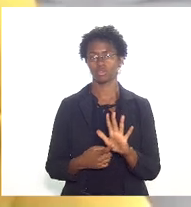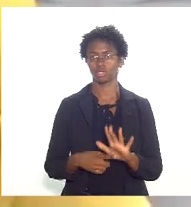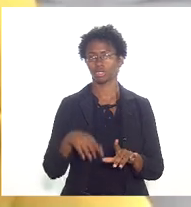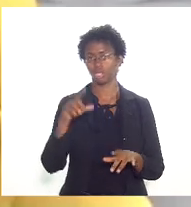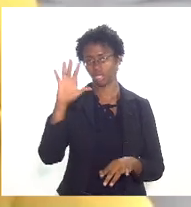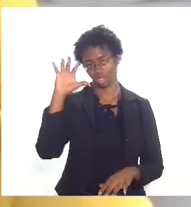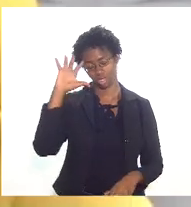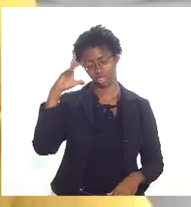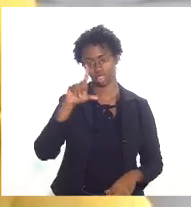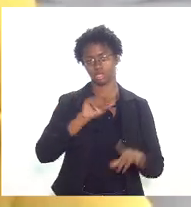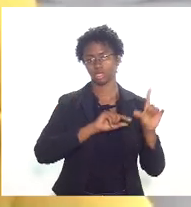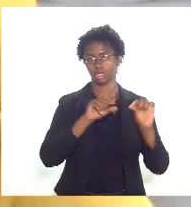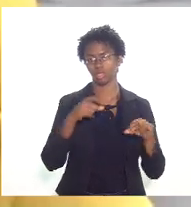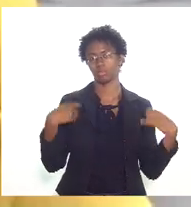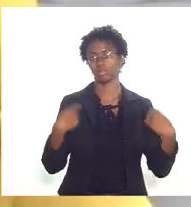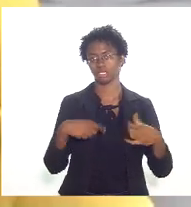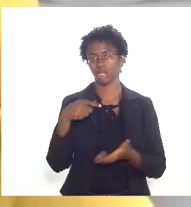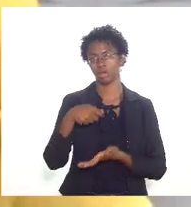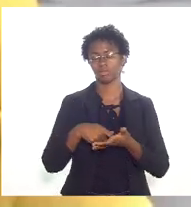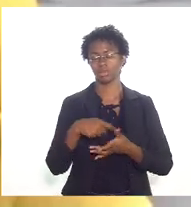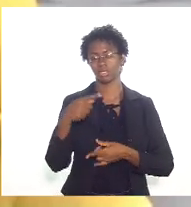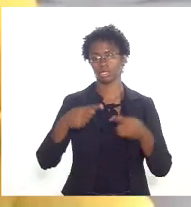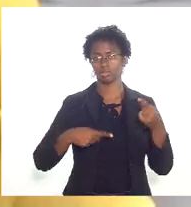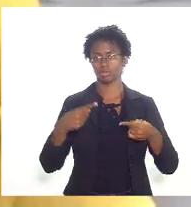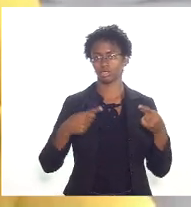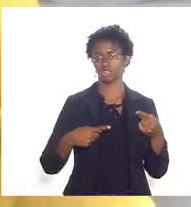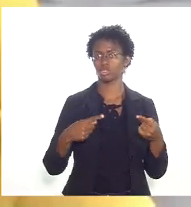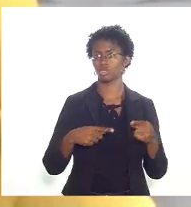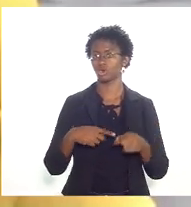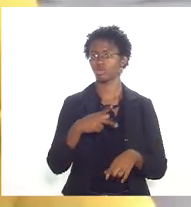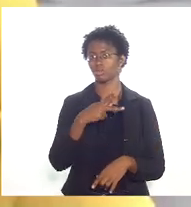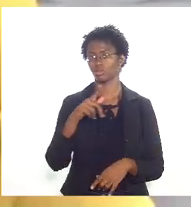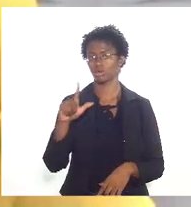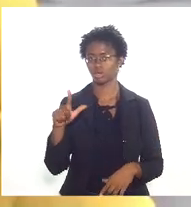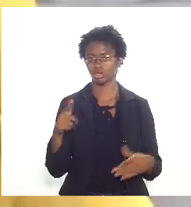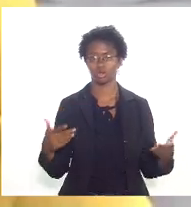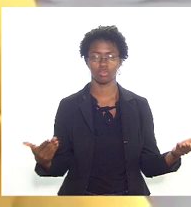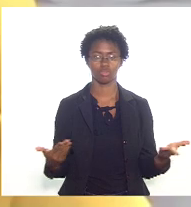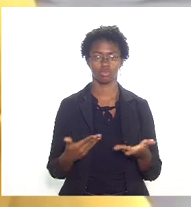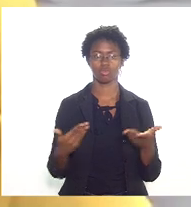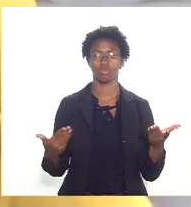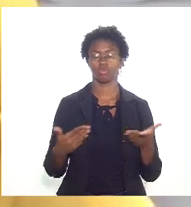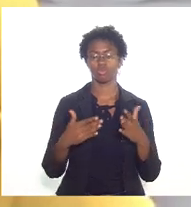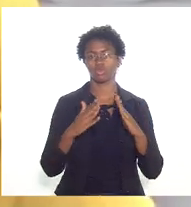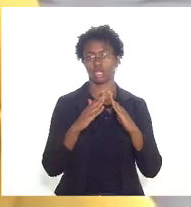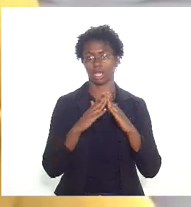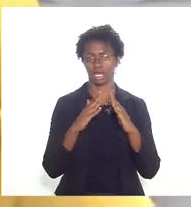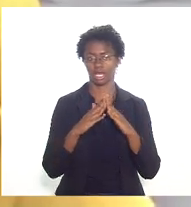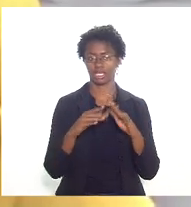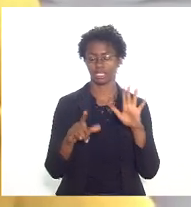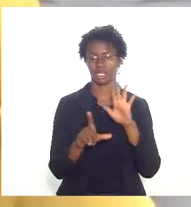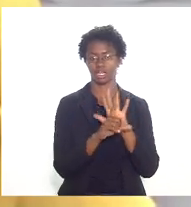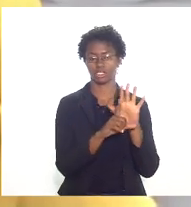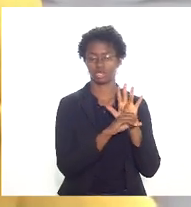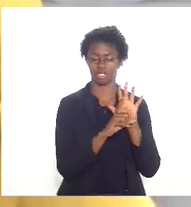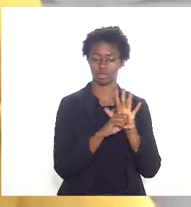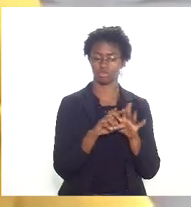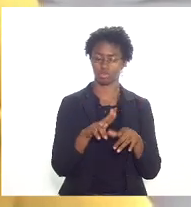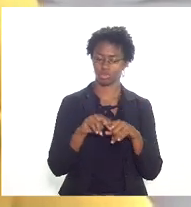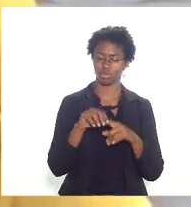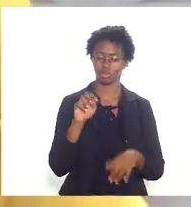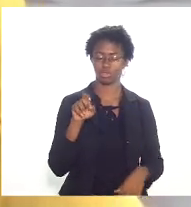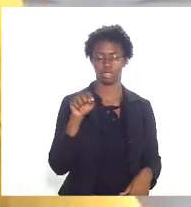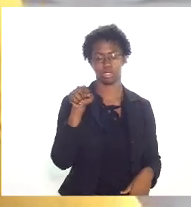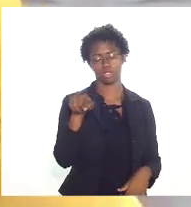será debatido através do projeto de lei na sua casa Legislativa O que é assim e deve